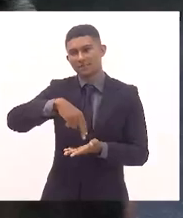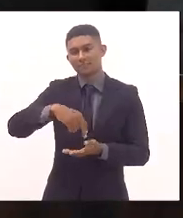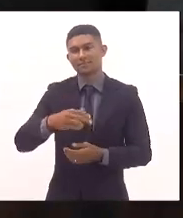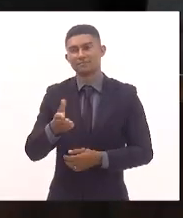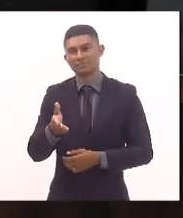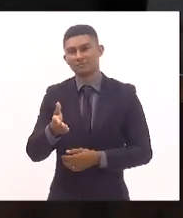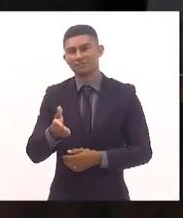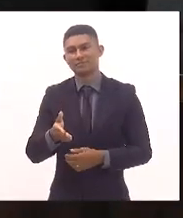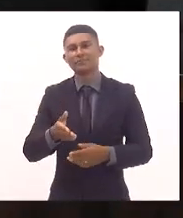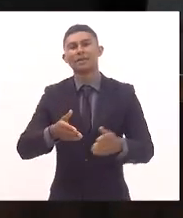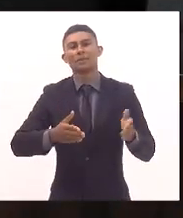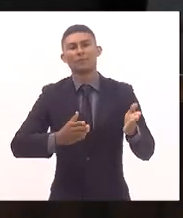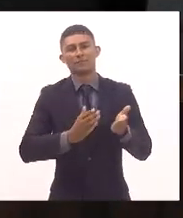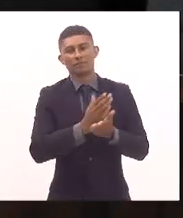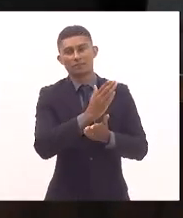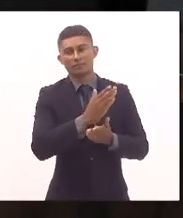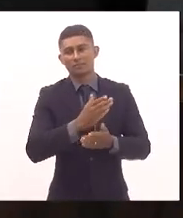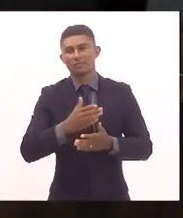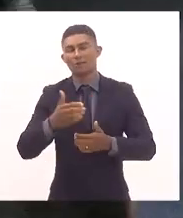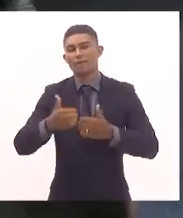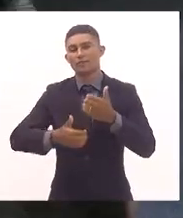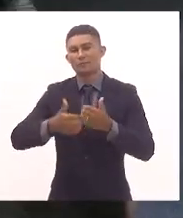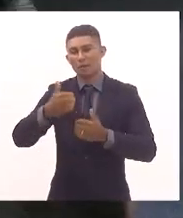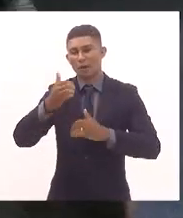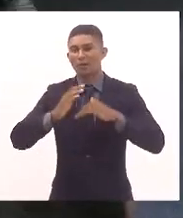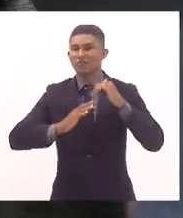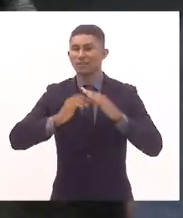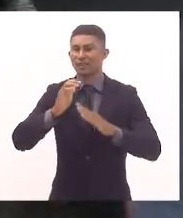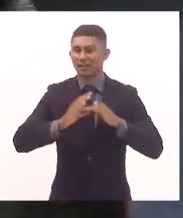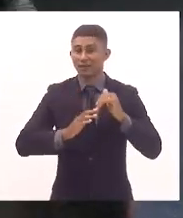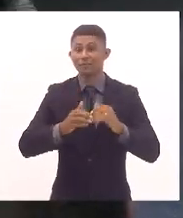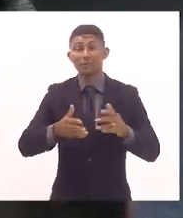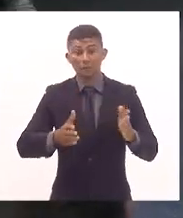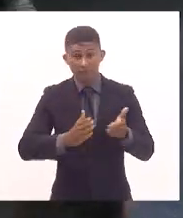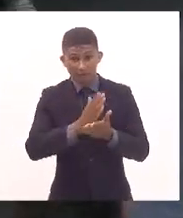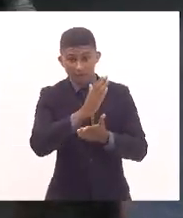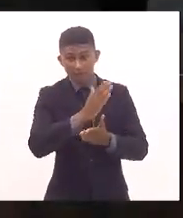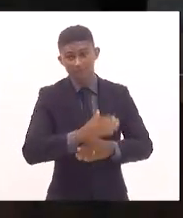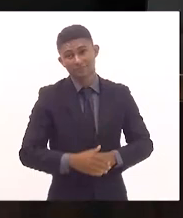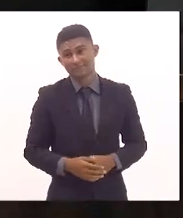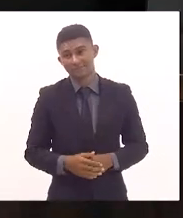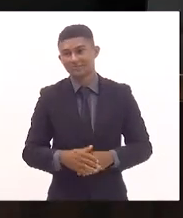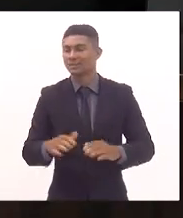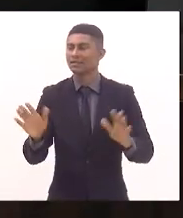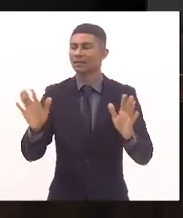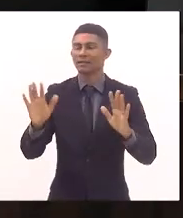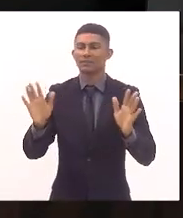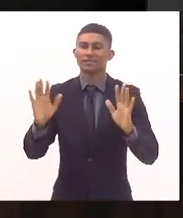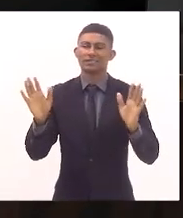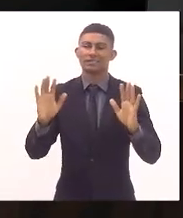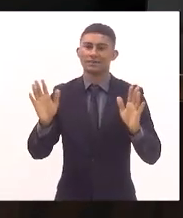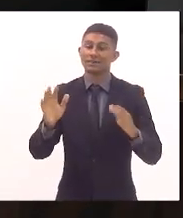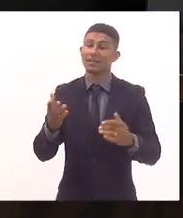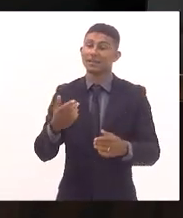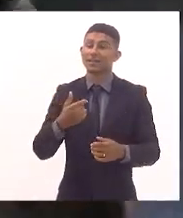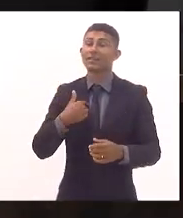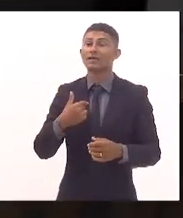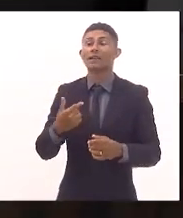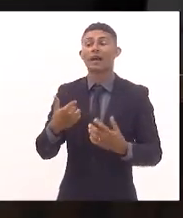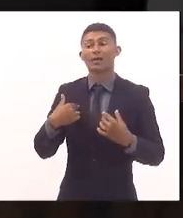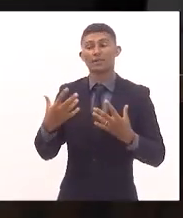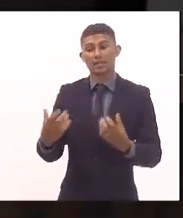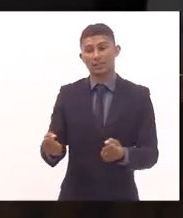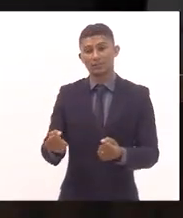dançarino. Aprovado, presidente. Jogador de futebol. Aprovado. Não, aprovado não aprovado. É nada. Aprovado, quem fala aqui que aprovado sou